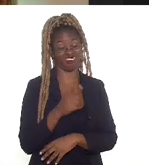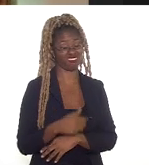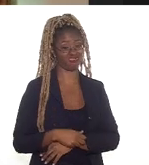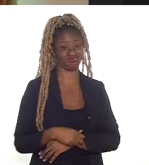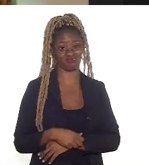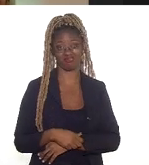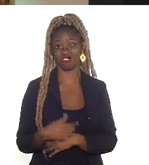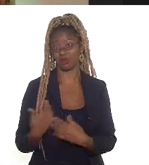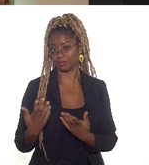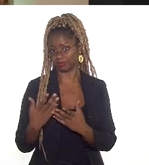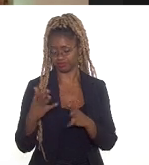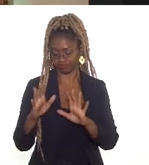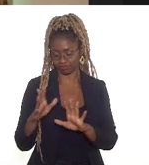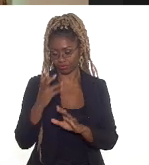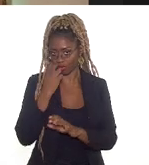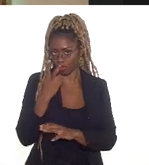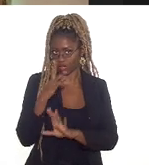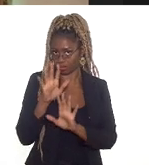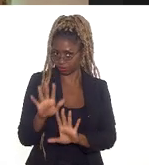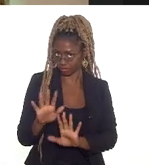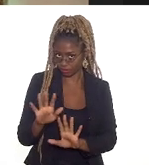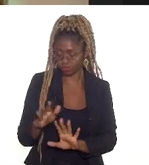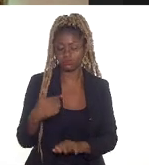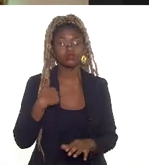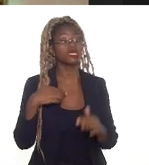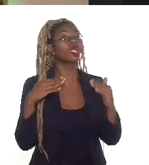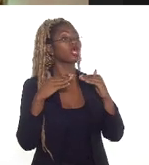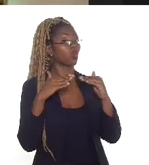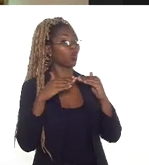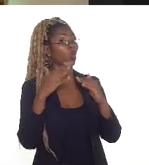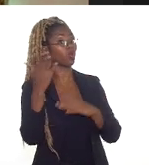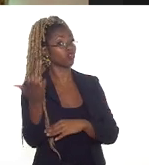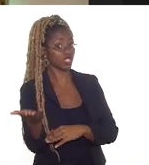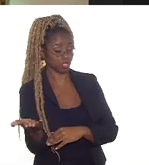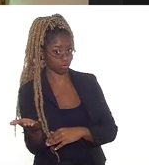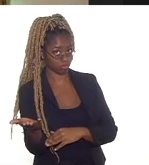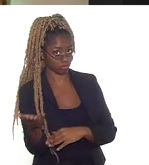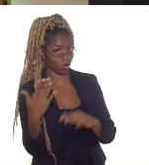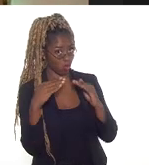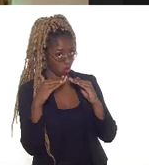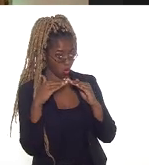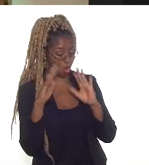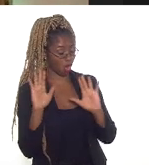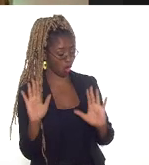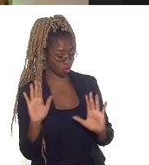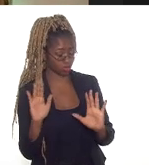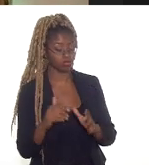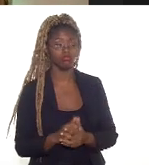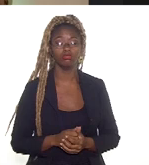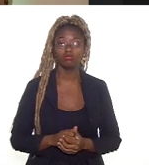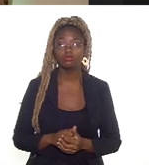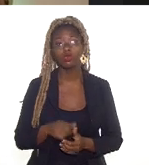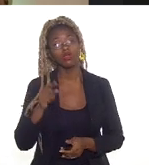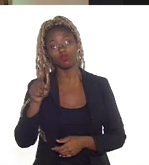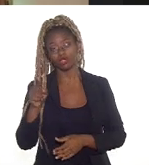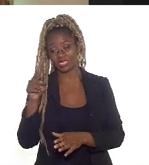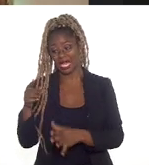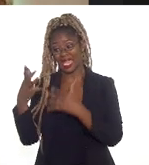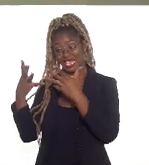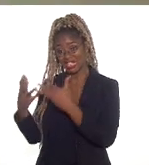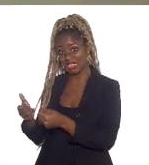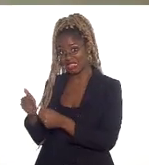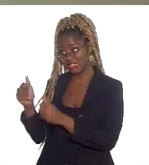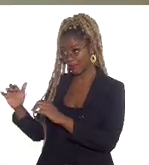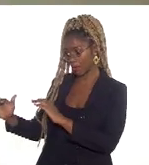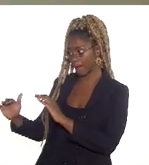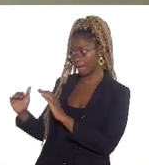Porque, veja só, eu concordo com Vossa Senhoria. O senhor recebeu da superintendência